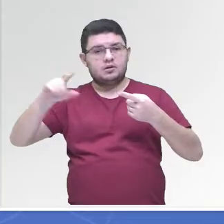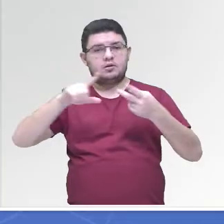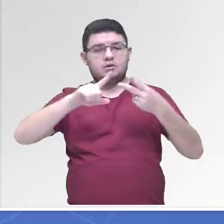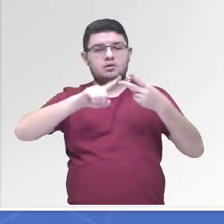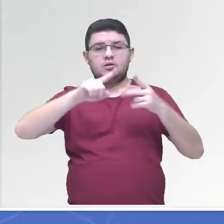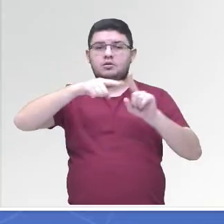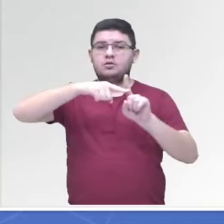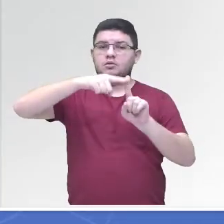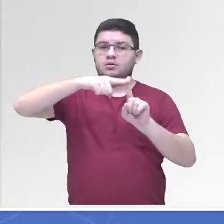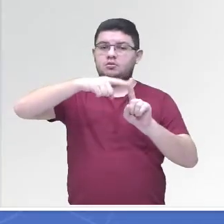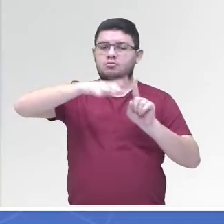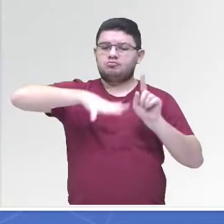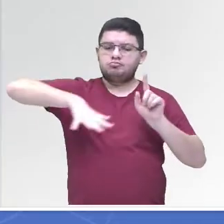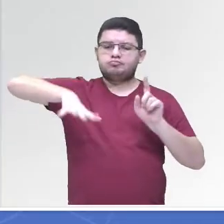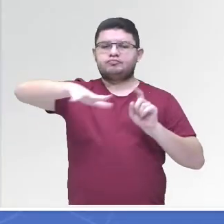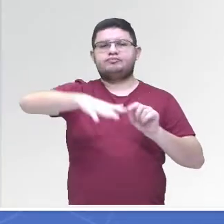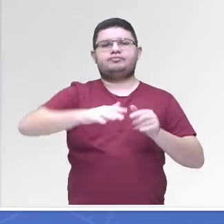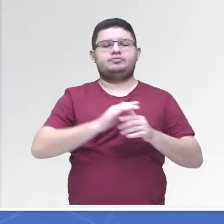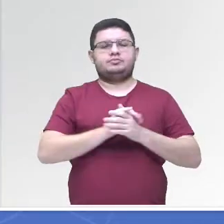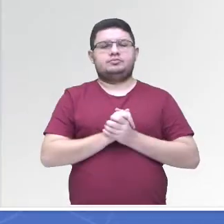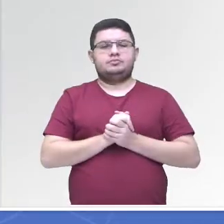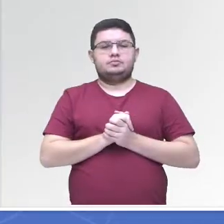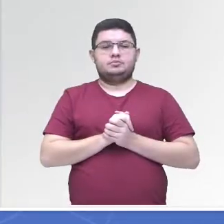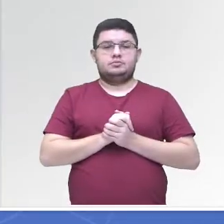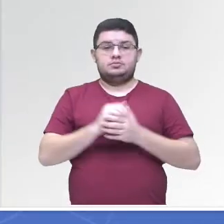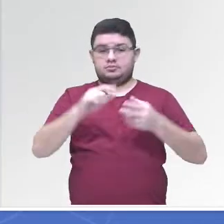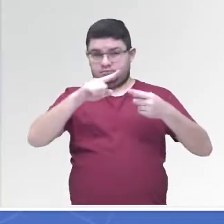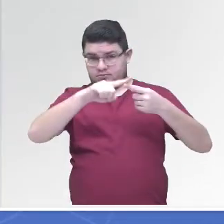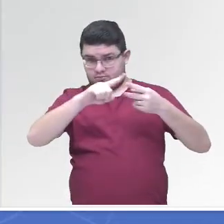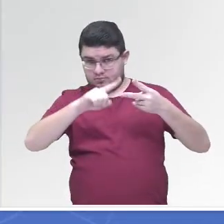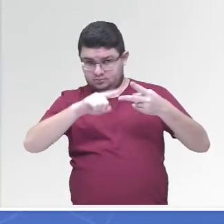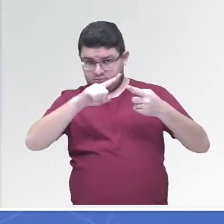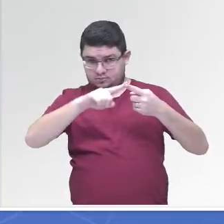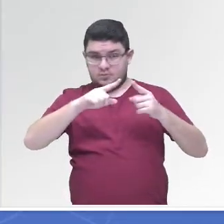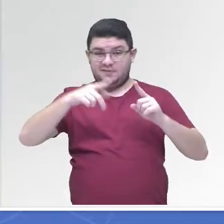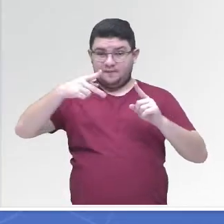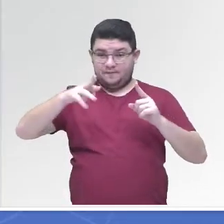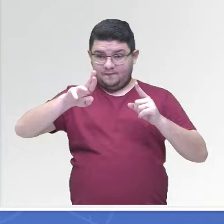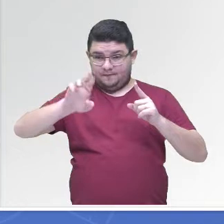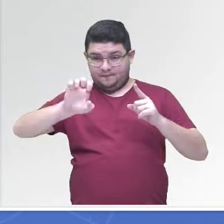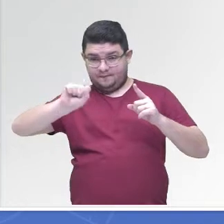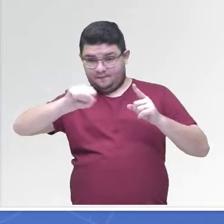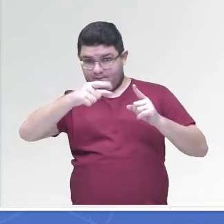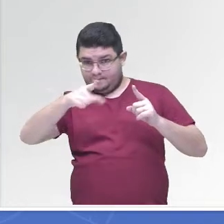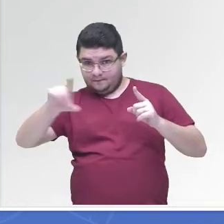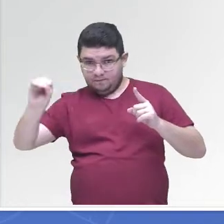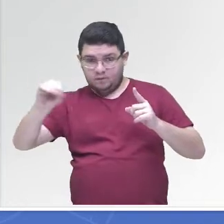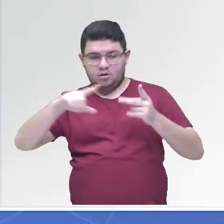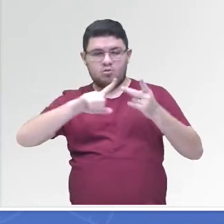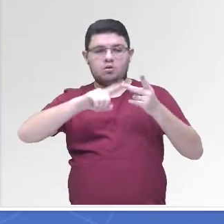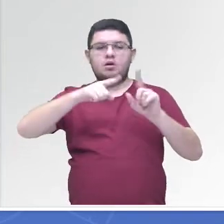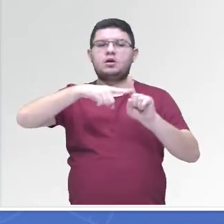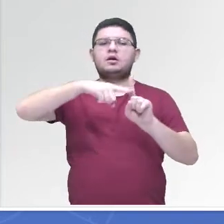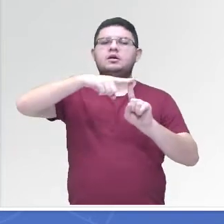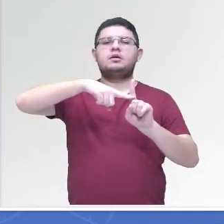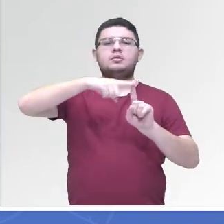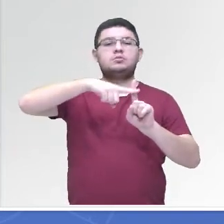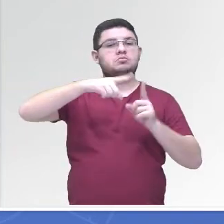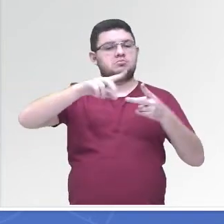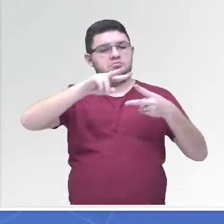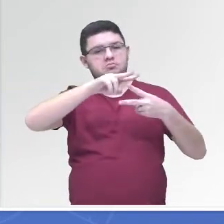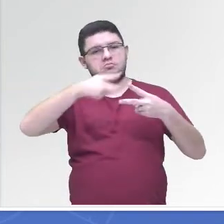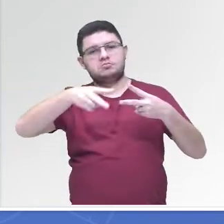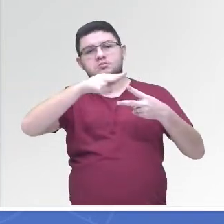do ambiente, tá? Então essas são as principais maneiras aí para definir qual estado físico a gente vai observar da